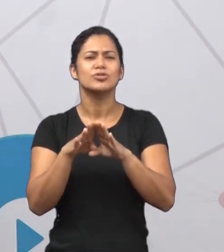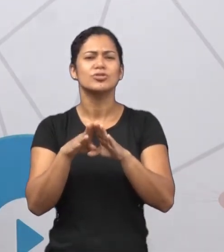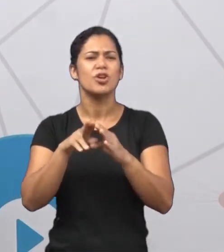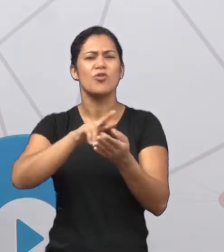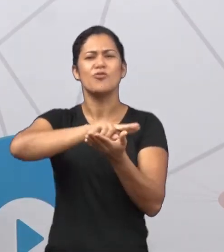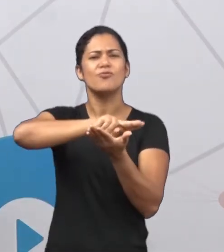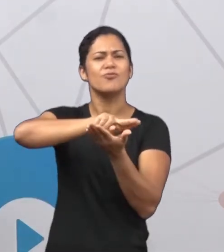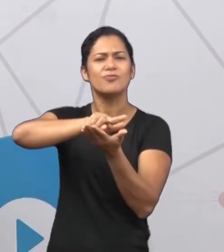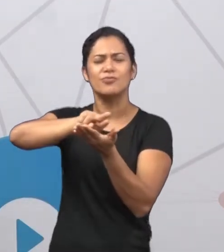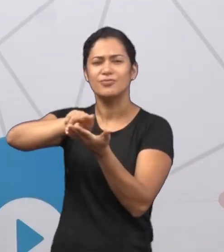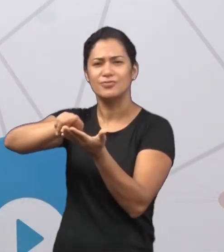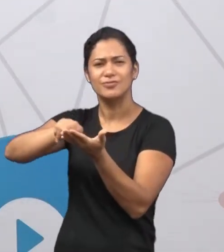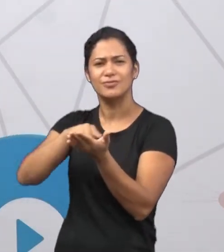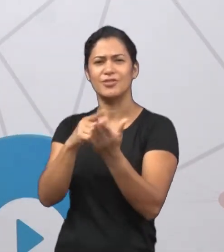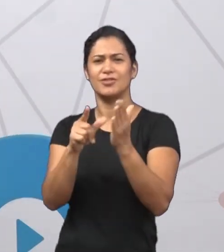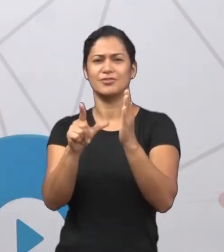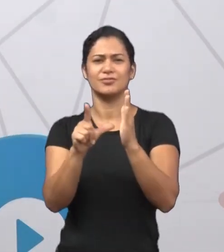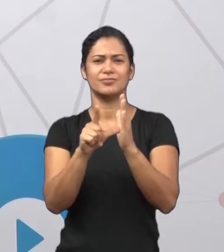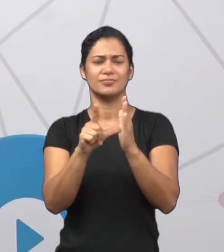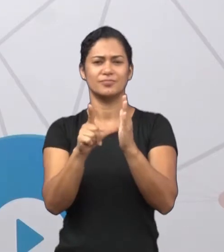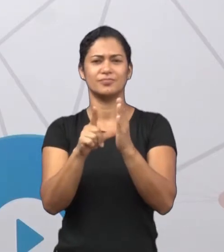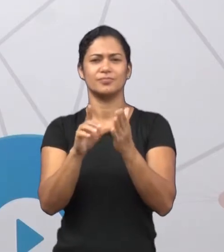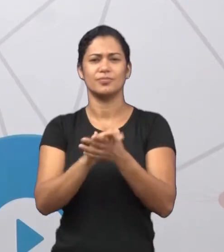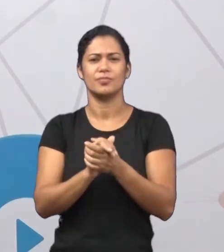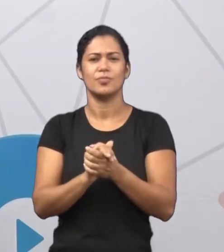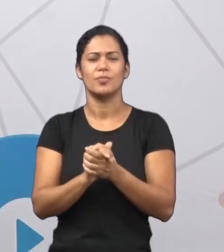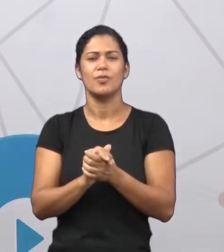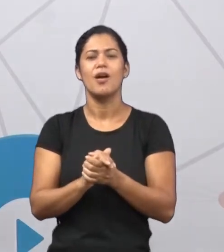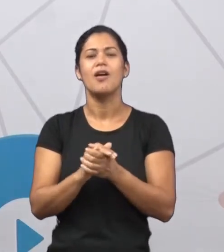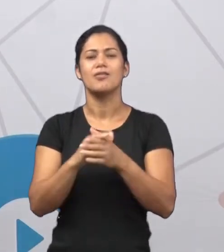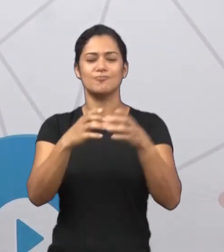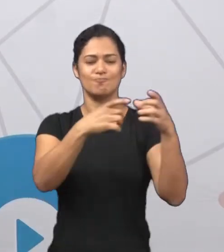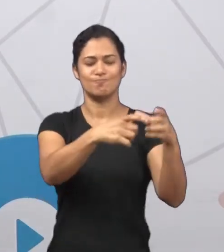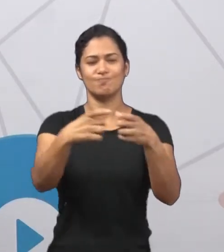variados de comércios. Isso, esse é o bairro